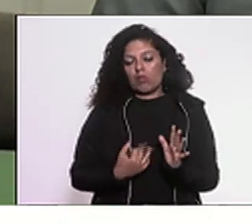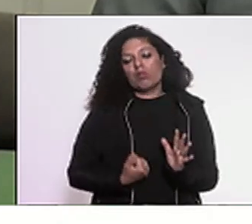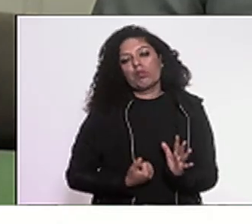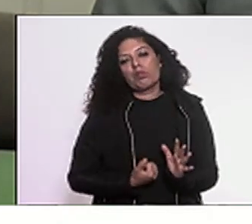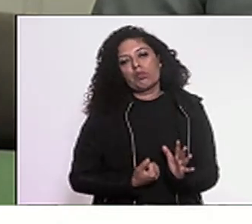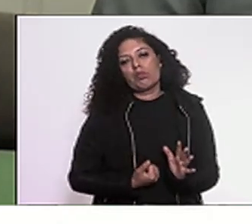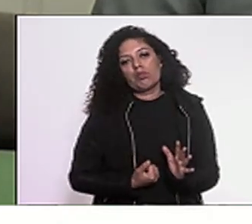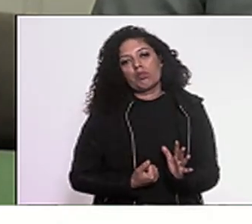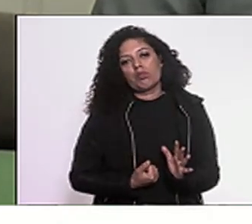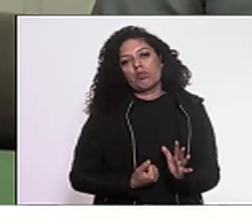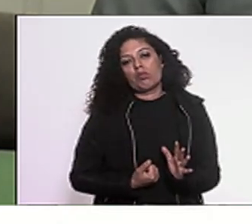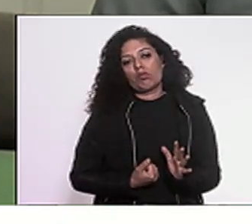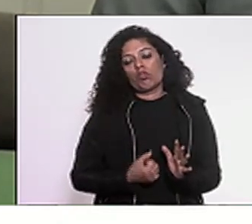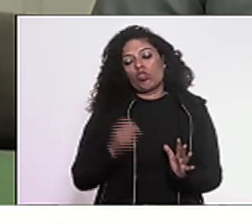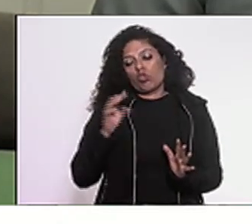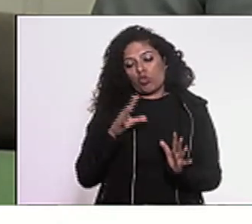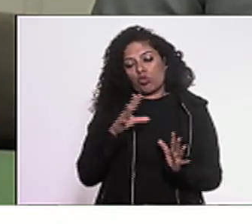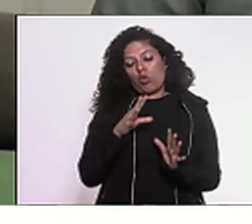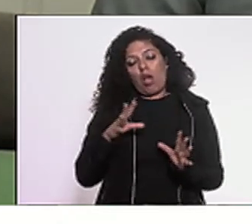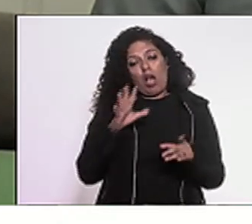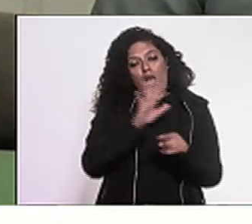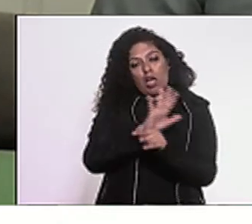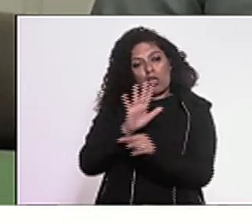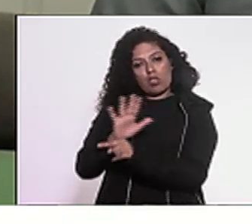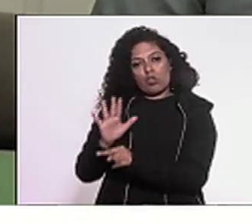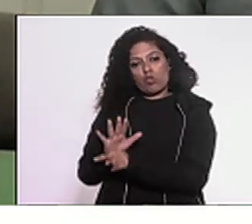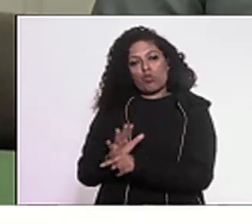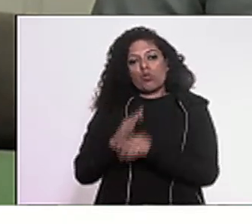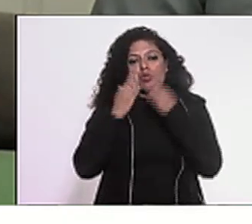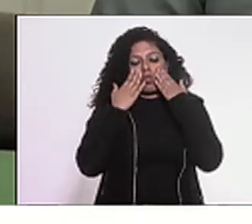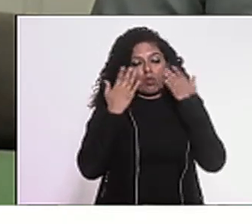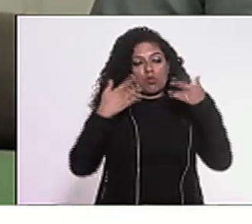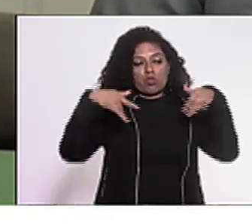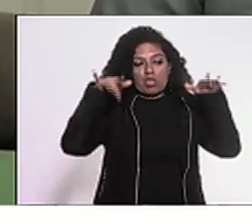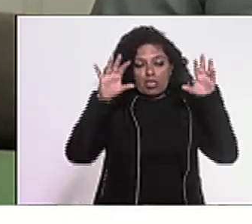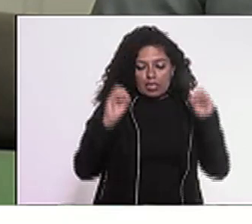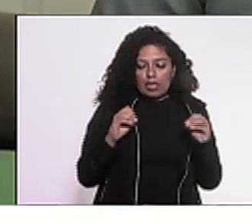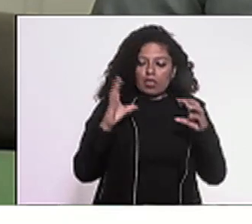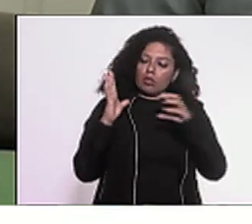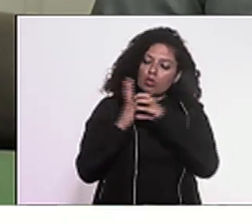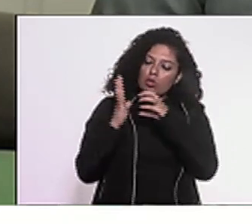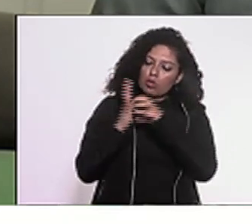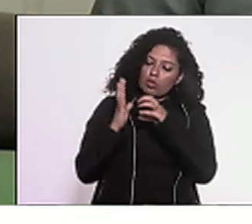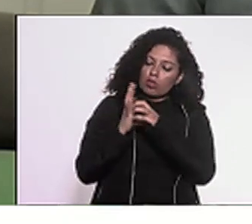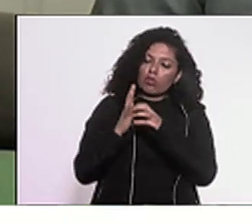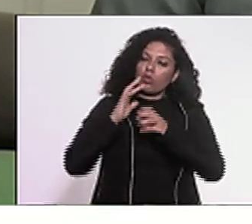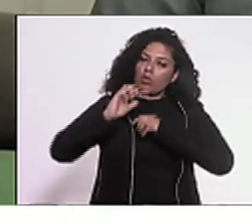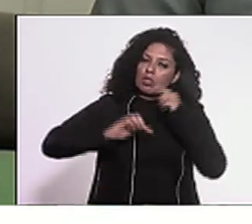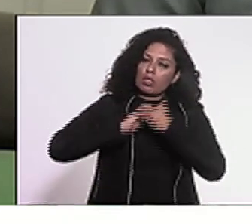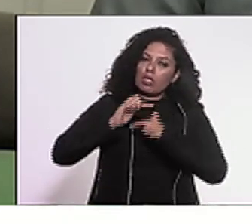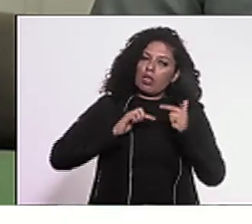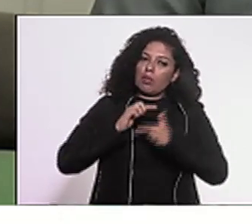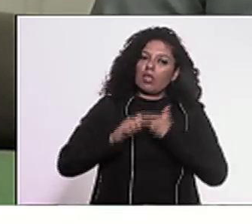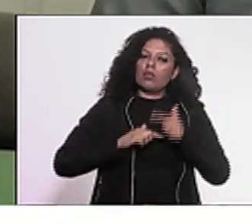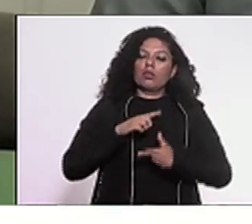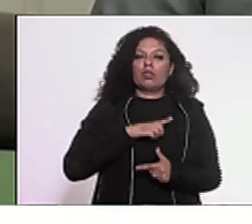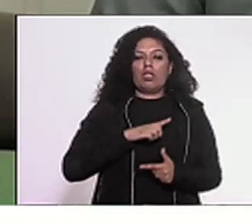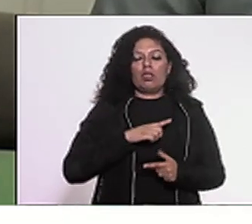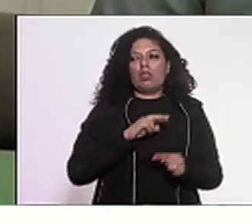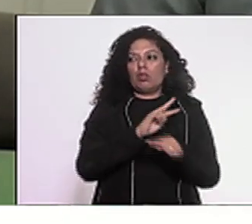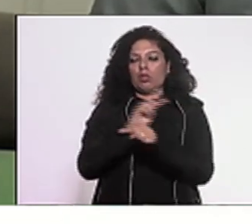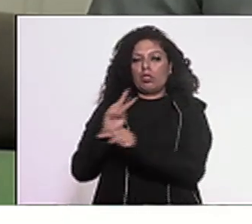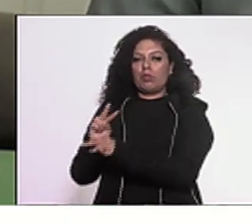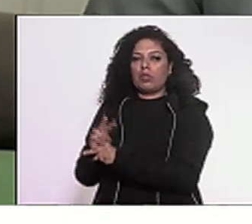e só faz somar, né, a transparência que o serviço público exige. Eu represento aqui